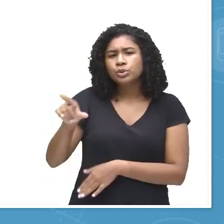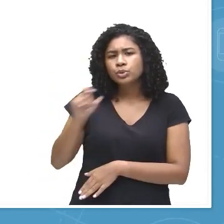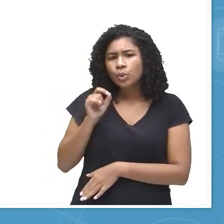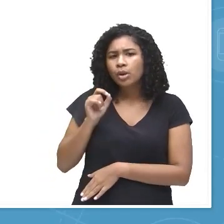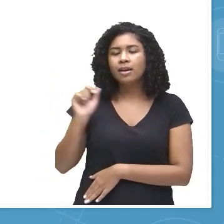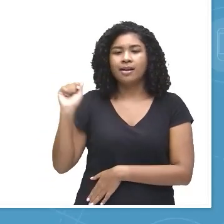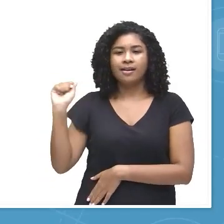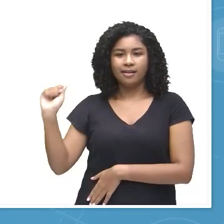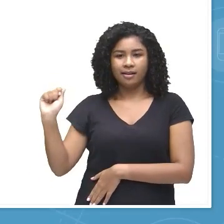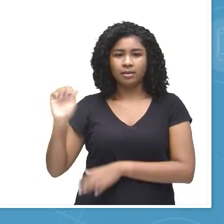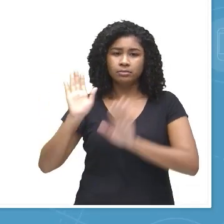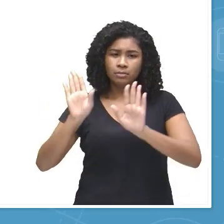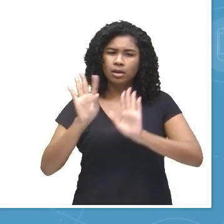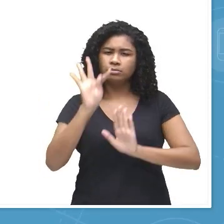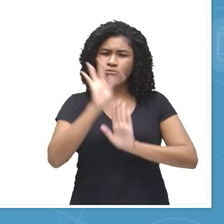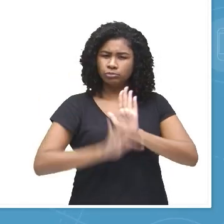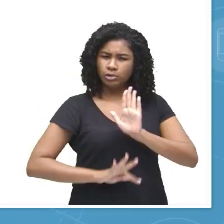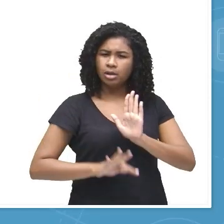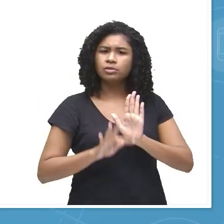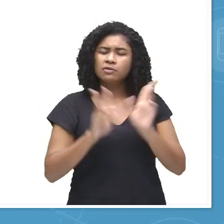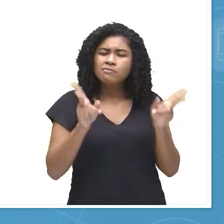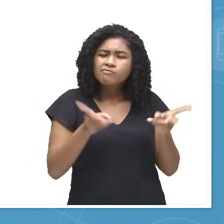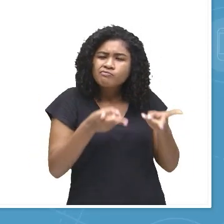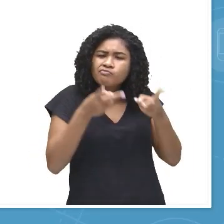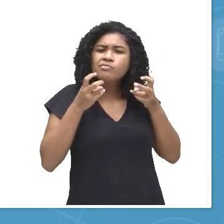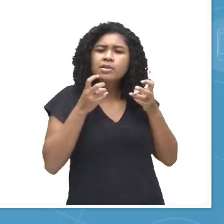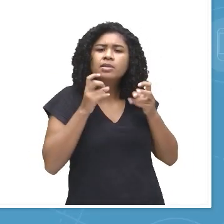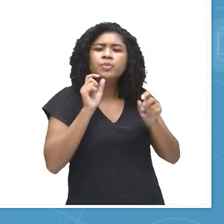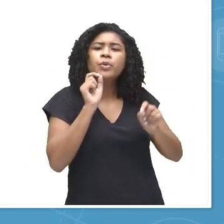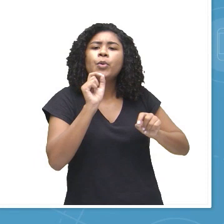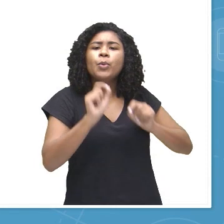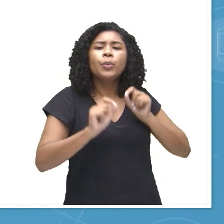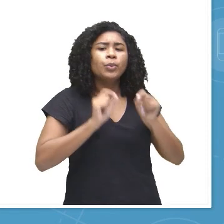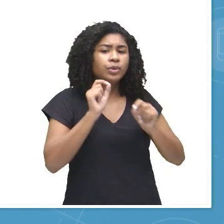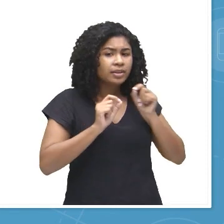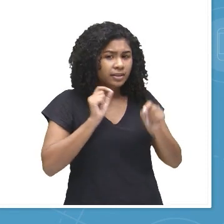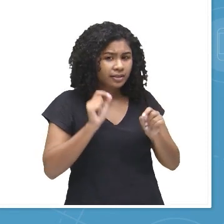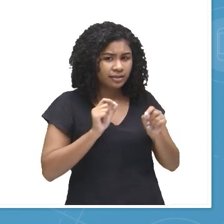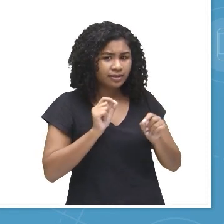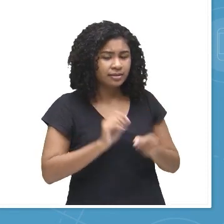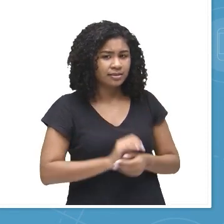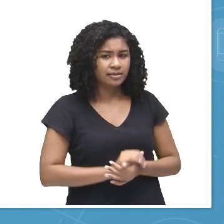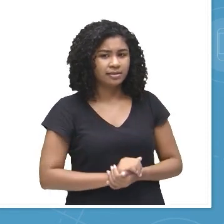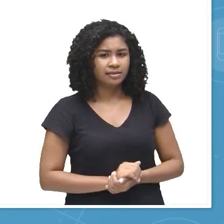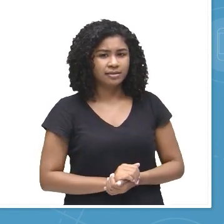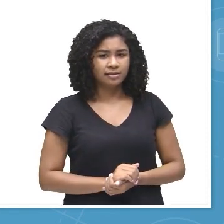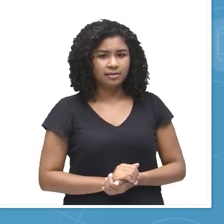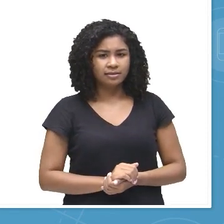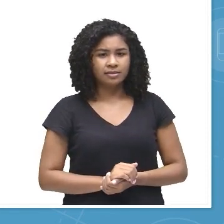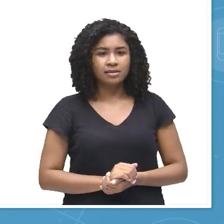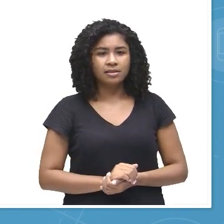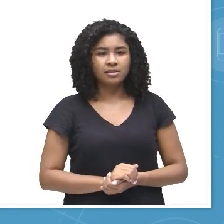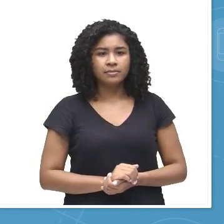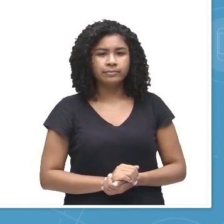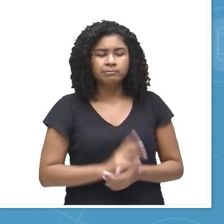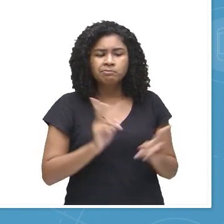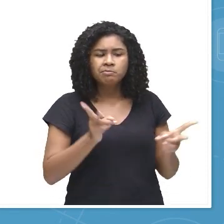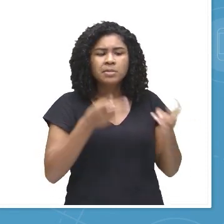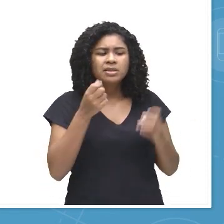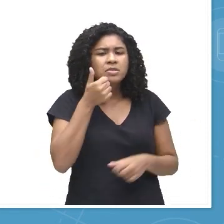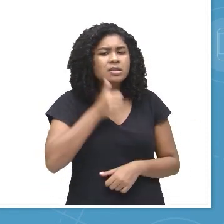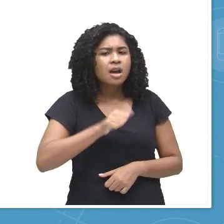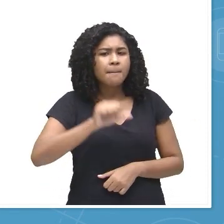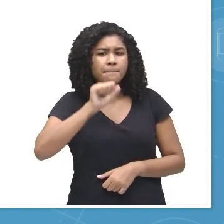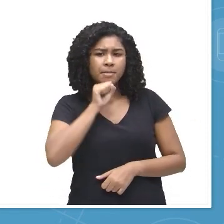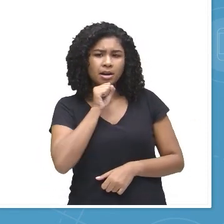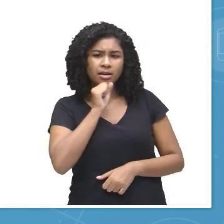na leitura do texto, onde é que a gente vai perceber que é a mãe que está falando